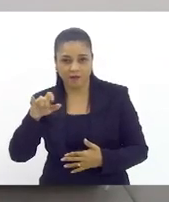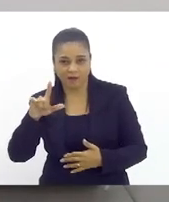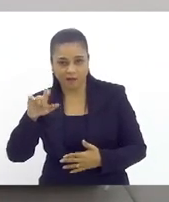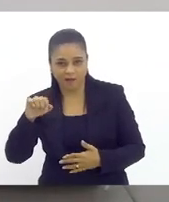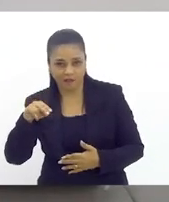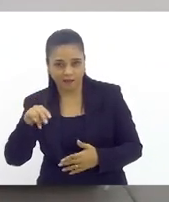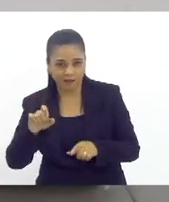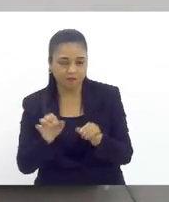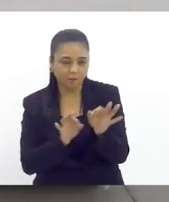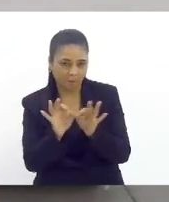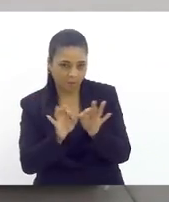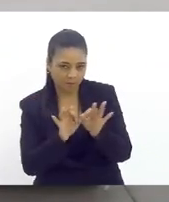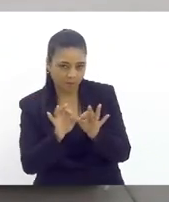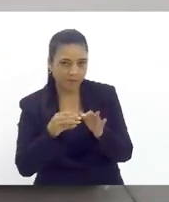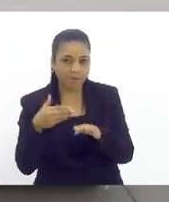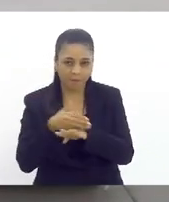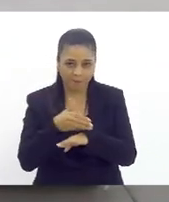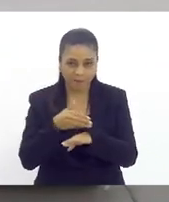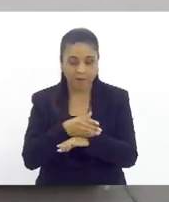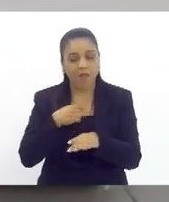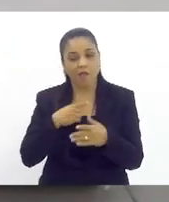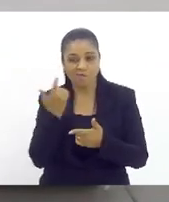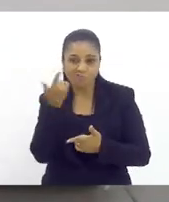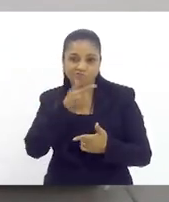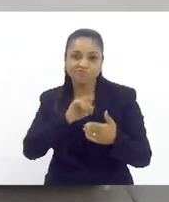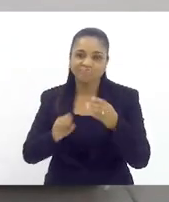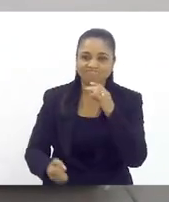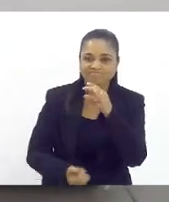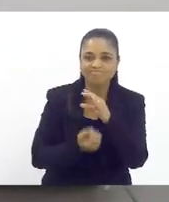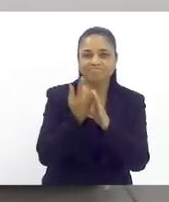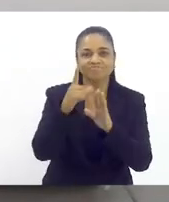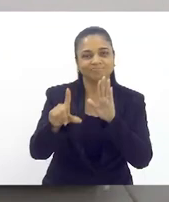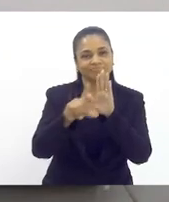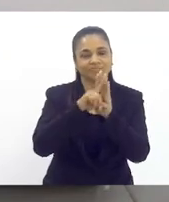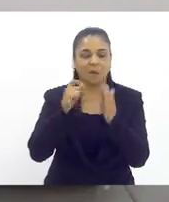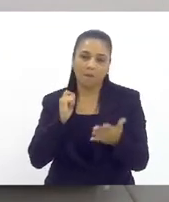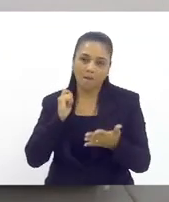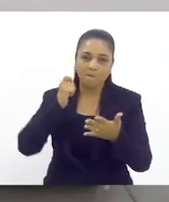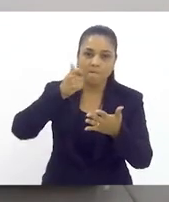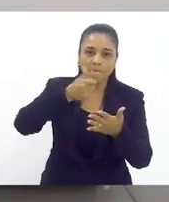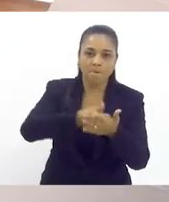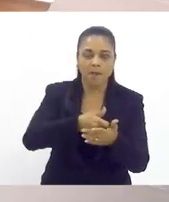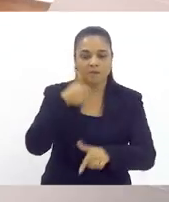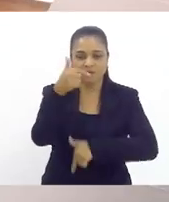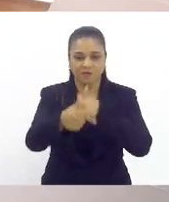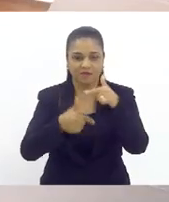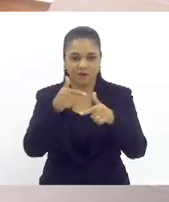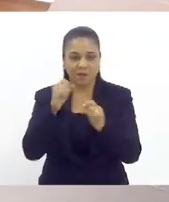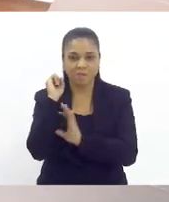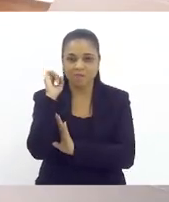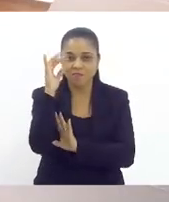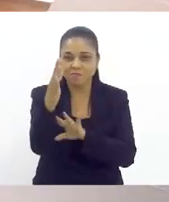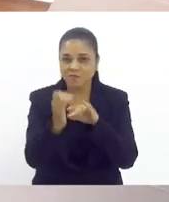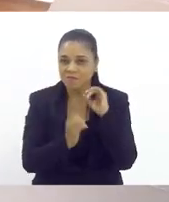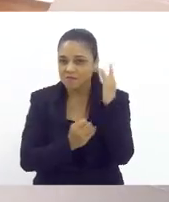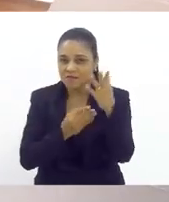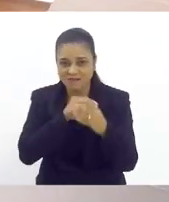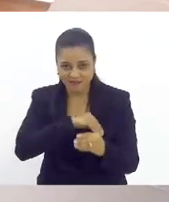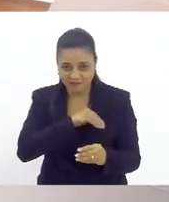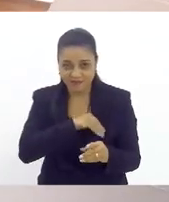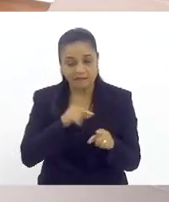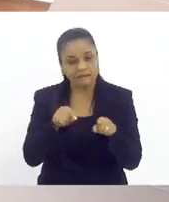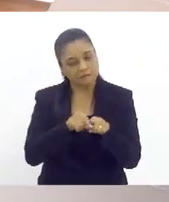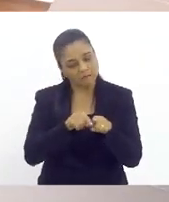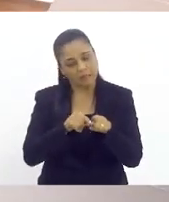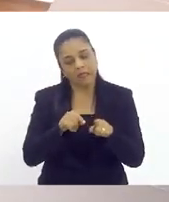esse projeto se acabou servindo para gente fazer a lei do pagamento do serviço ambientais mas não basta fazer a lei você tem que comprar um